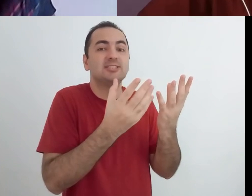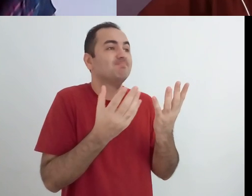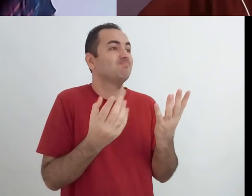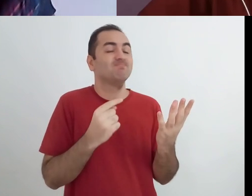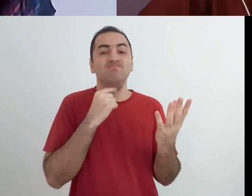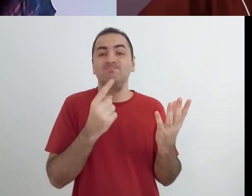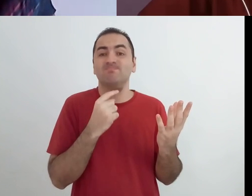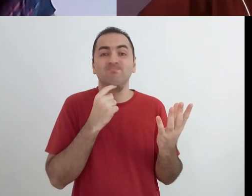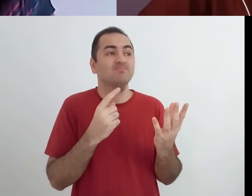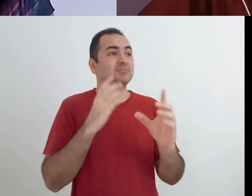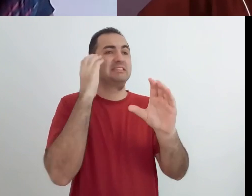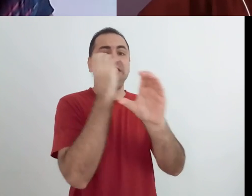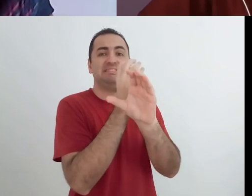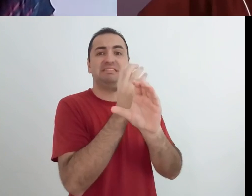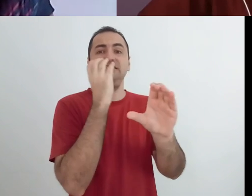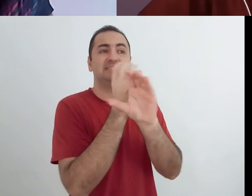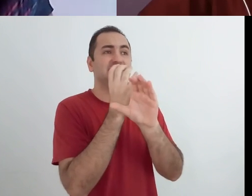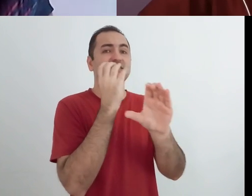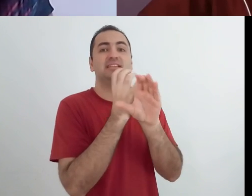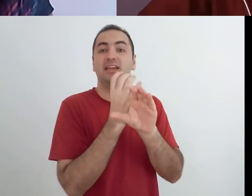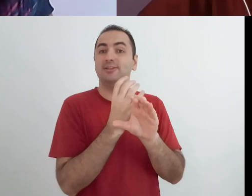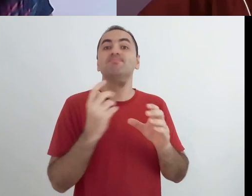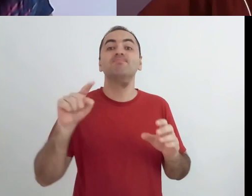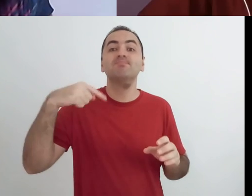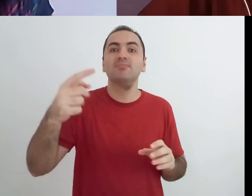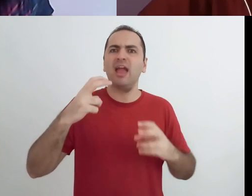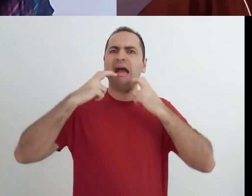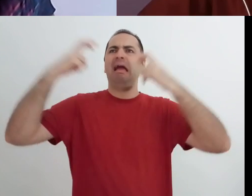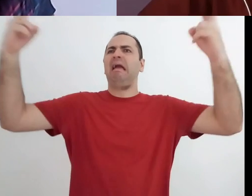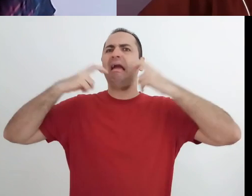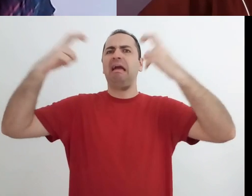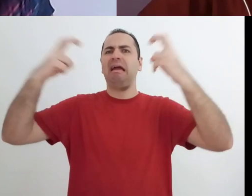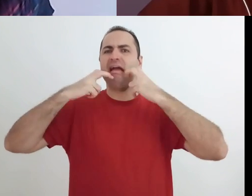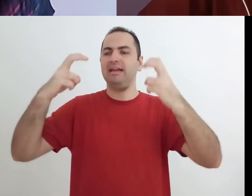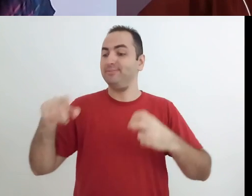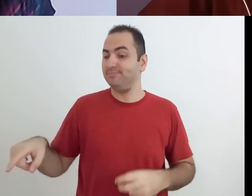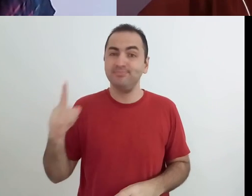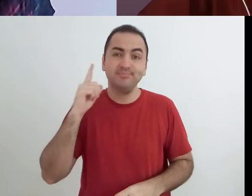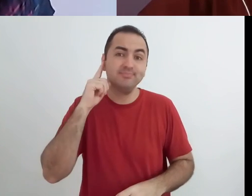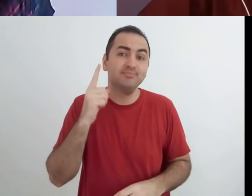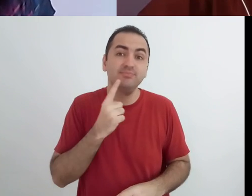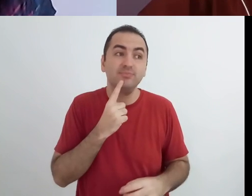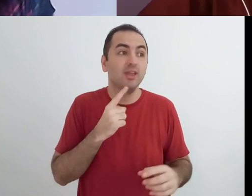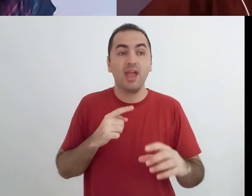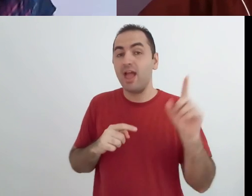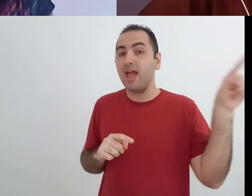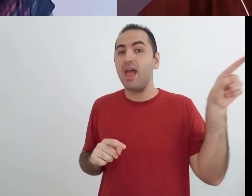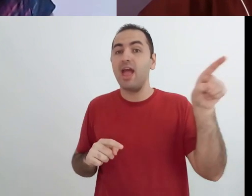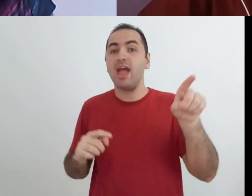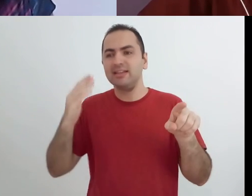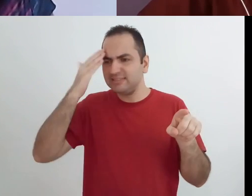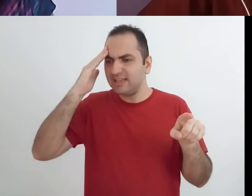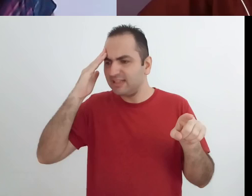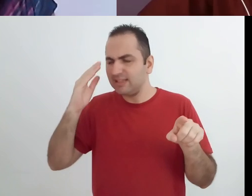você tenta se comunicar, daqui a pouco a criança está gritando. Mas por quê? Né? Ninguém entendeu o que ela quis dizer